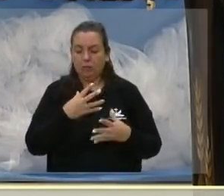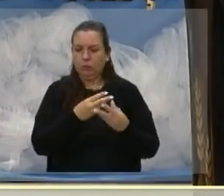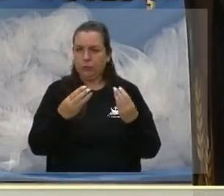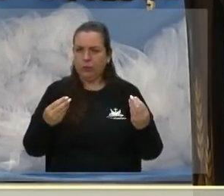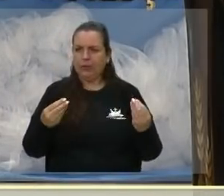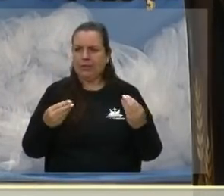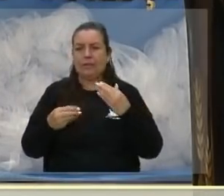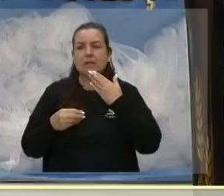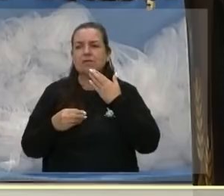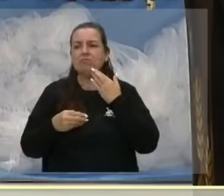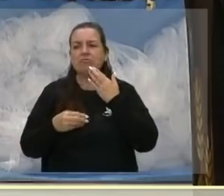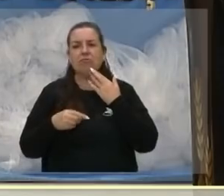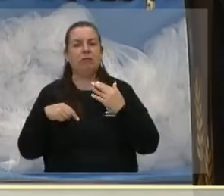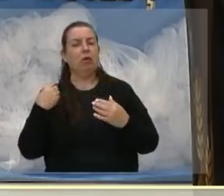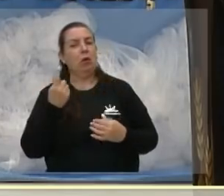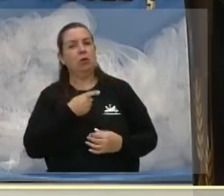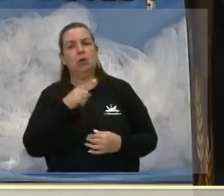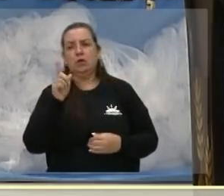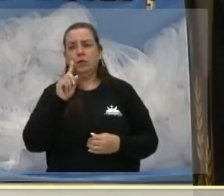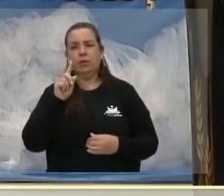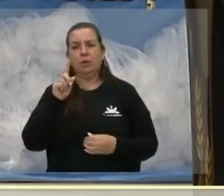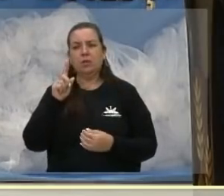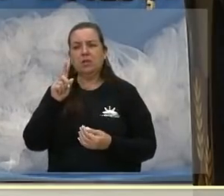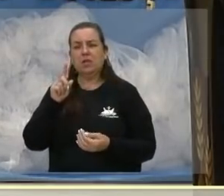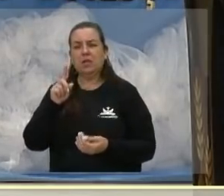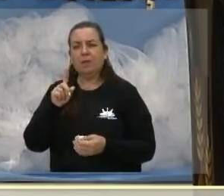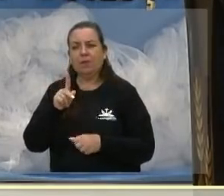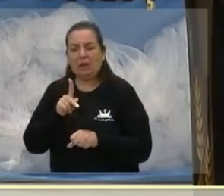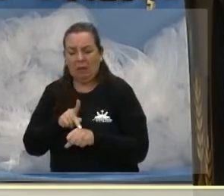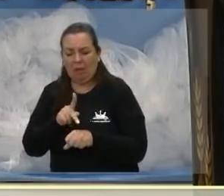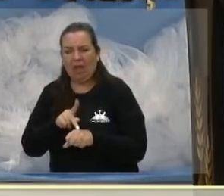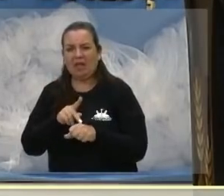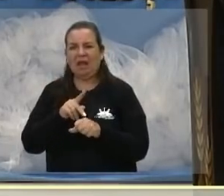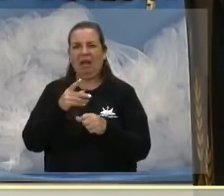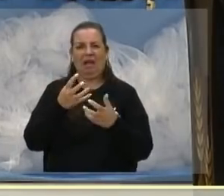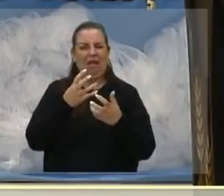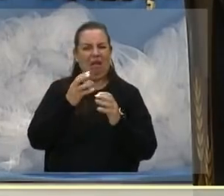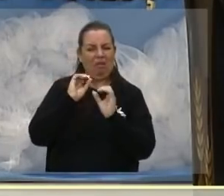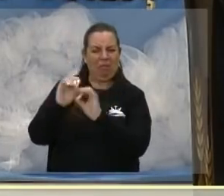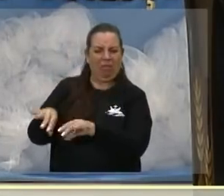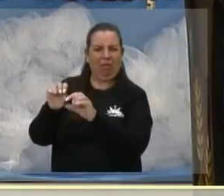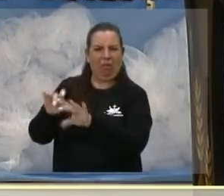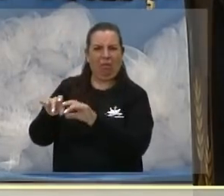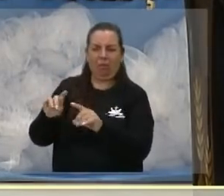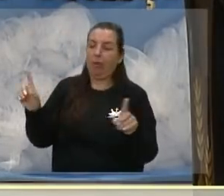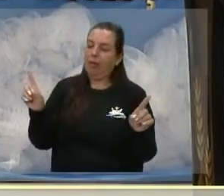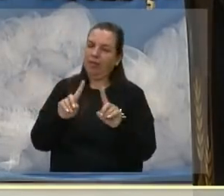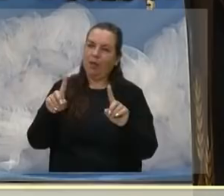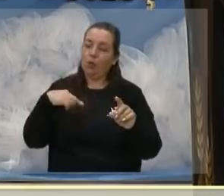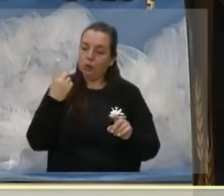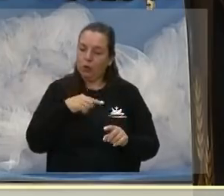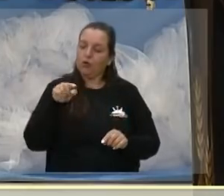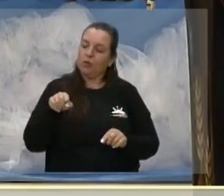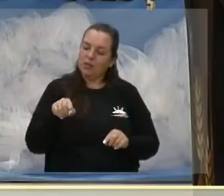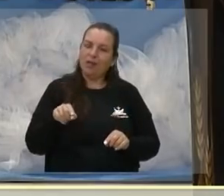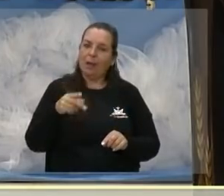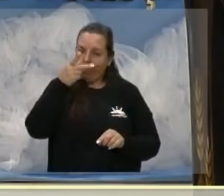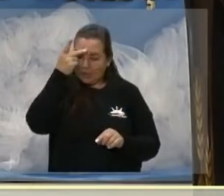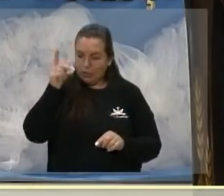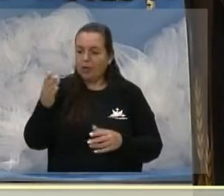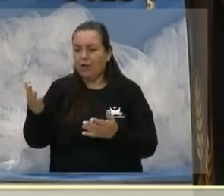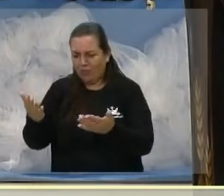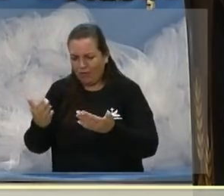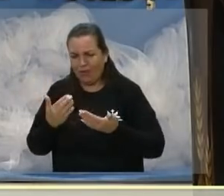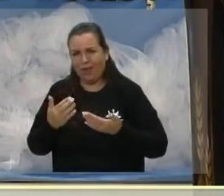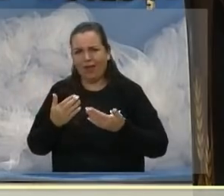e nós não somos aqueles com a pedra tentando apedrejar nós somos aqueles que é capaz de dizer bem